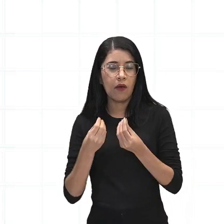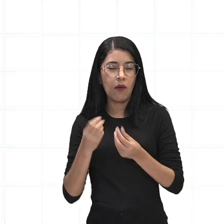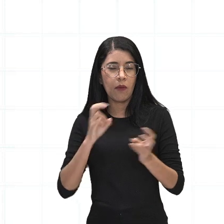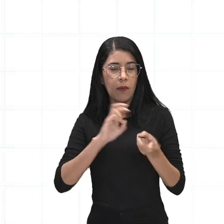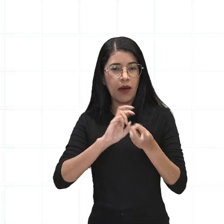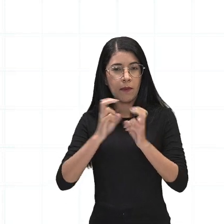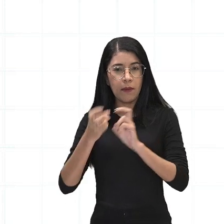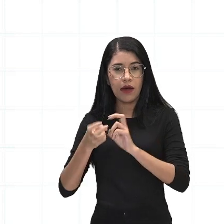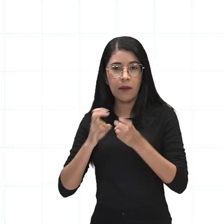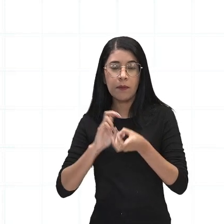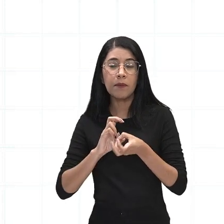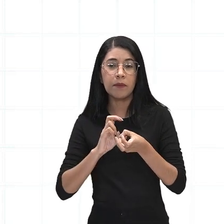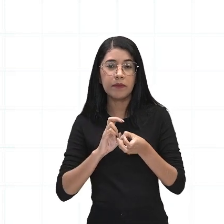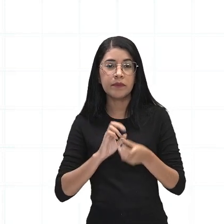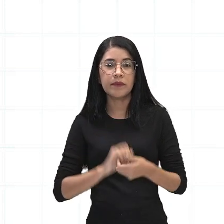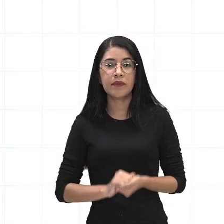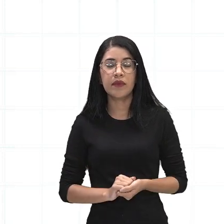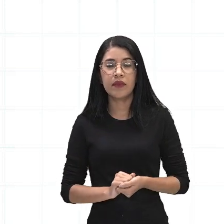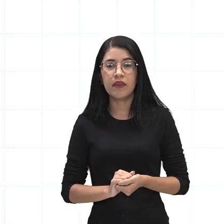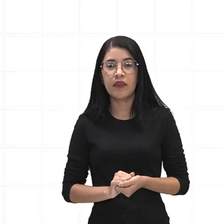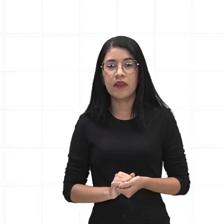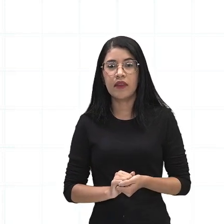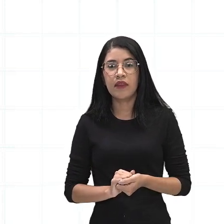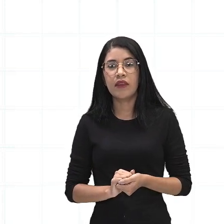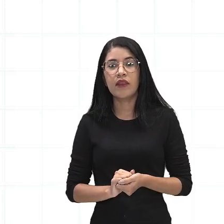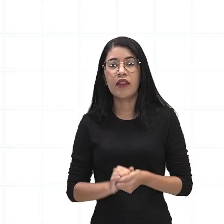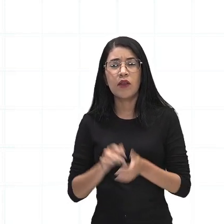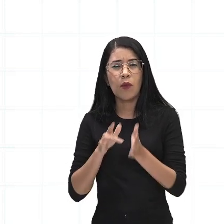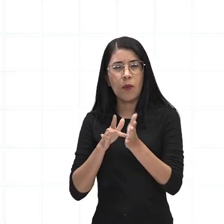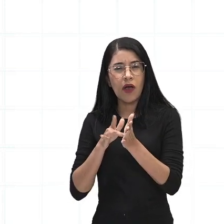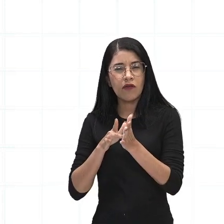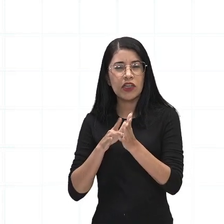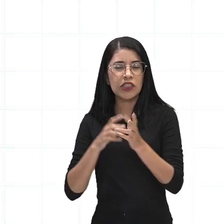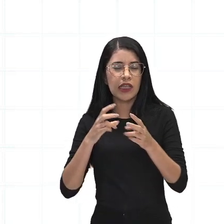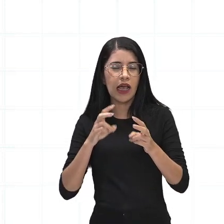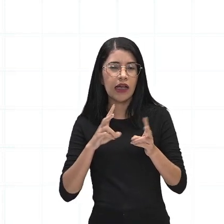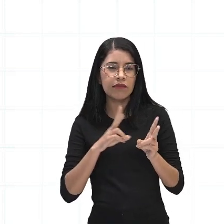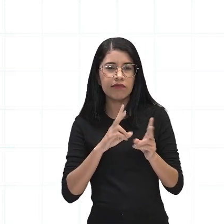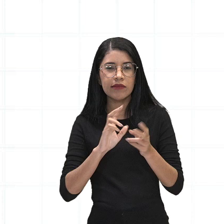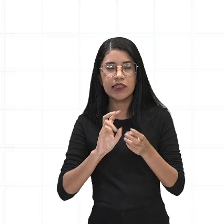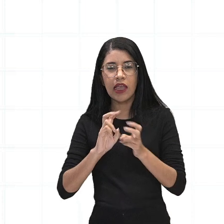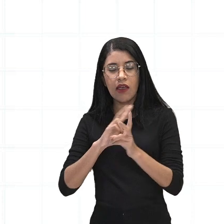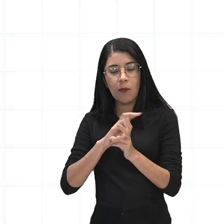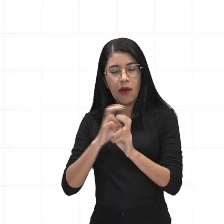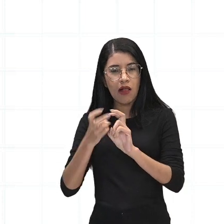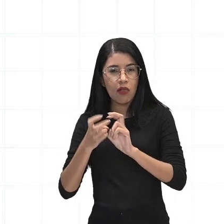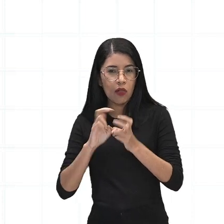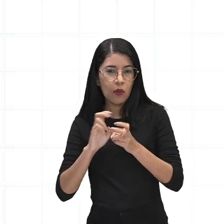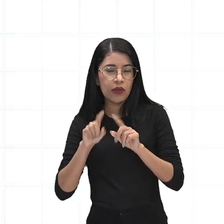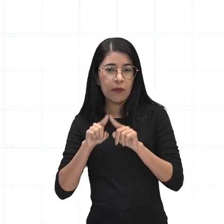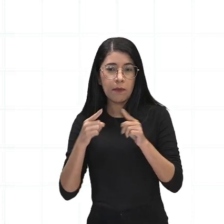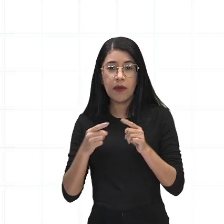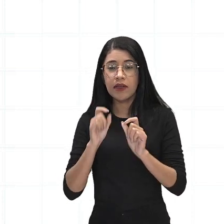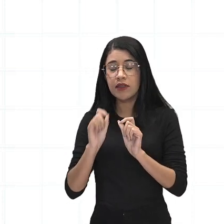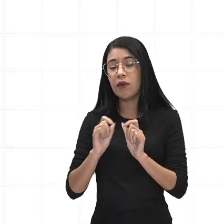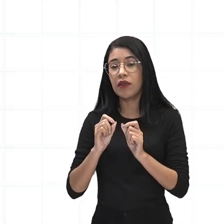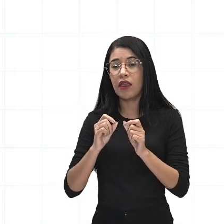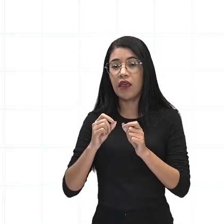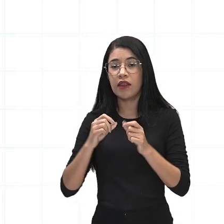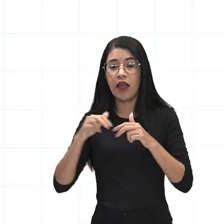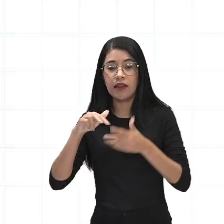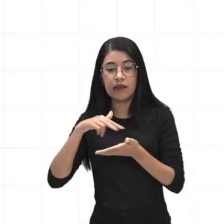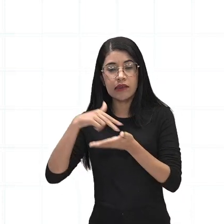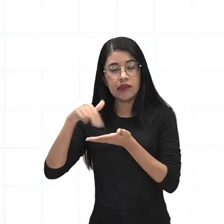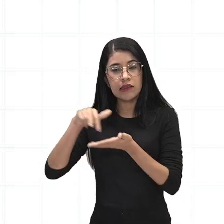disfarçada de dança. Olha aí, de arte marcial, quer dizer, é uma luta, mas ela está disfarçada de